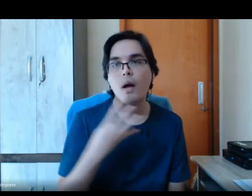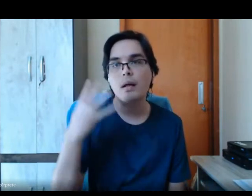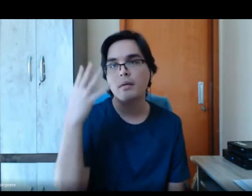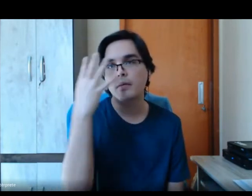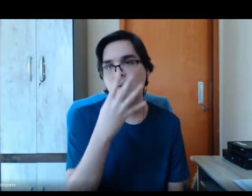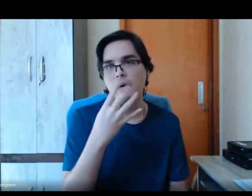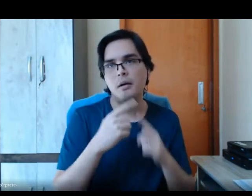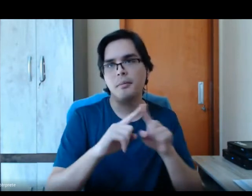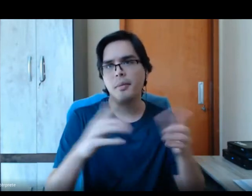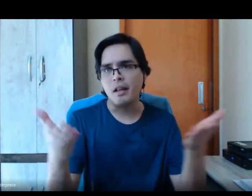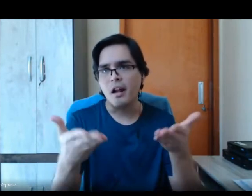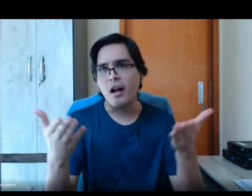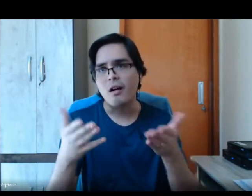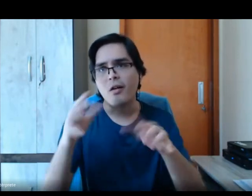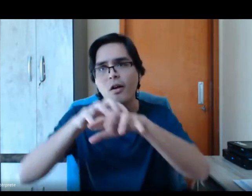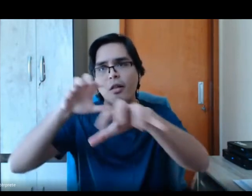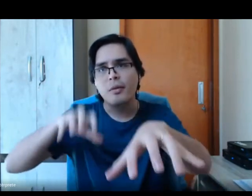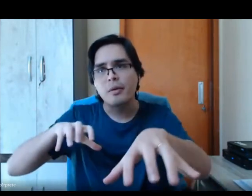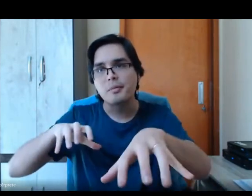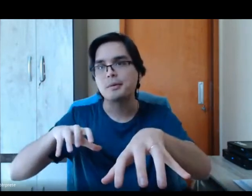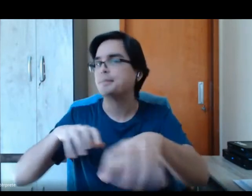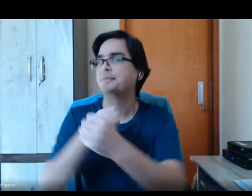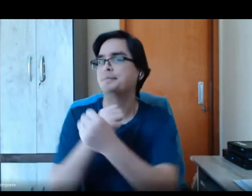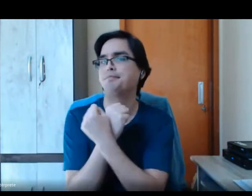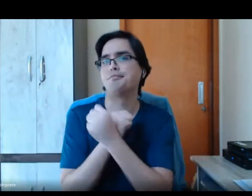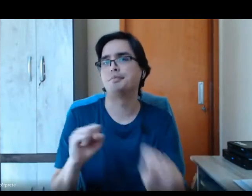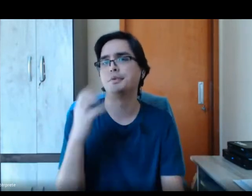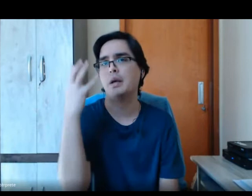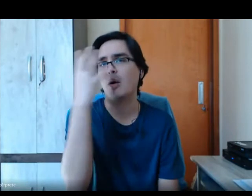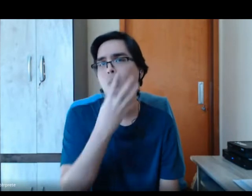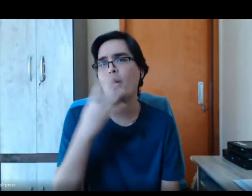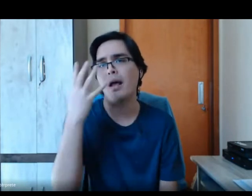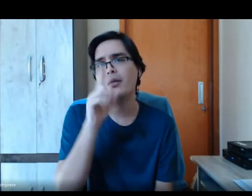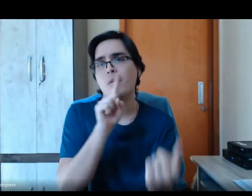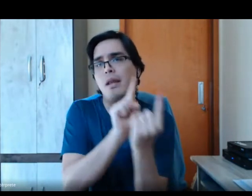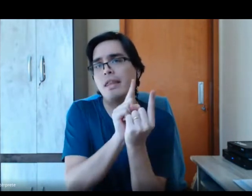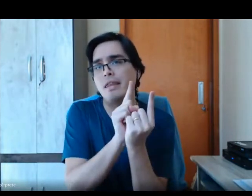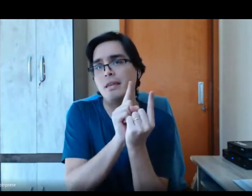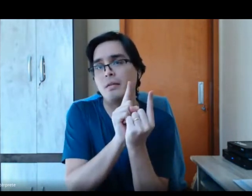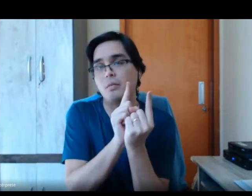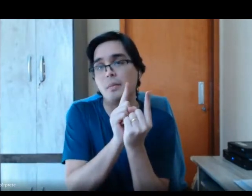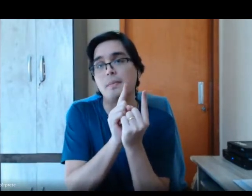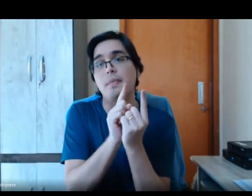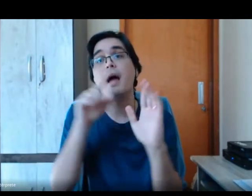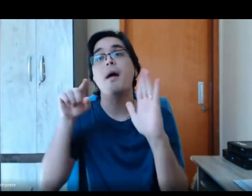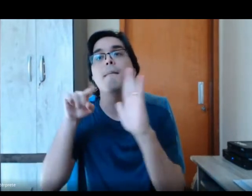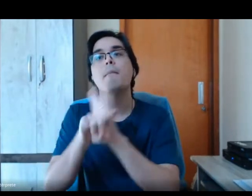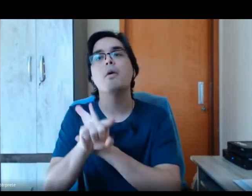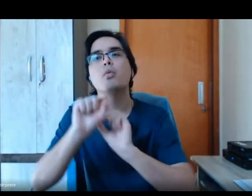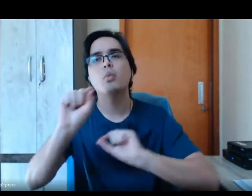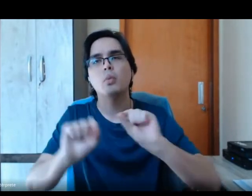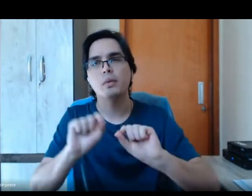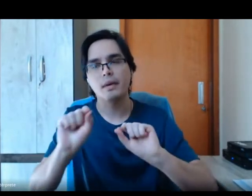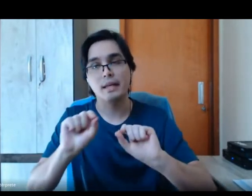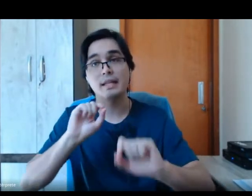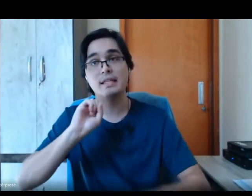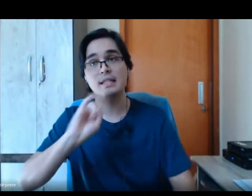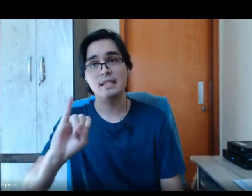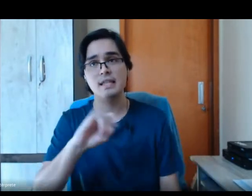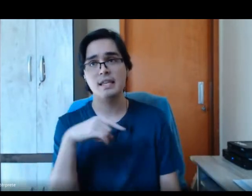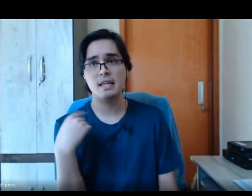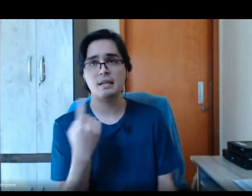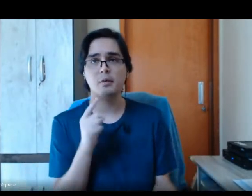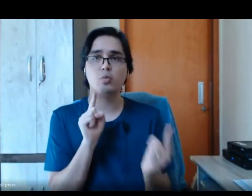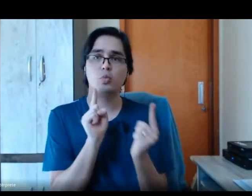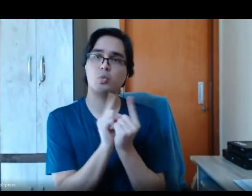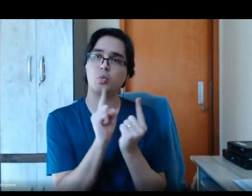Não existe uma normativa, professor. Eu acho que depende das dinâmicas que são sendo construídas. Por exemplo, se tiver dinâmicas em que os